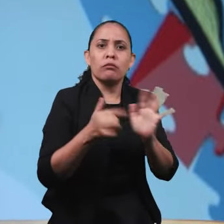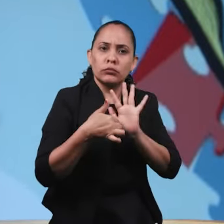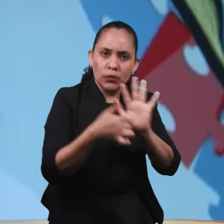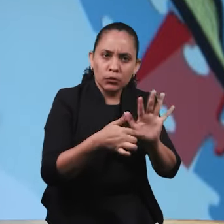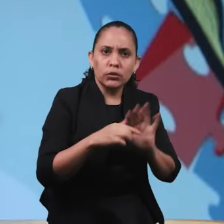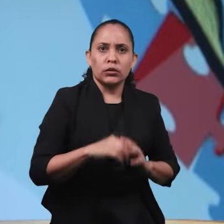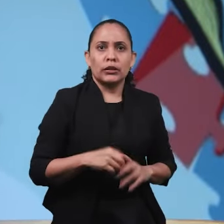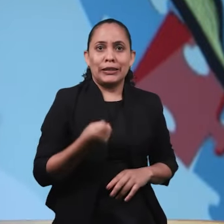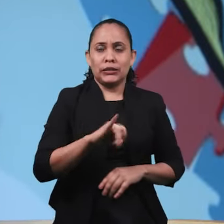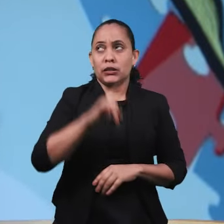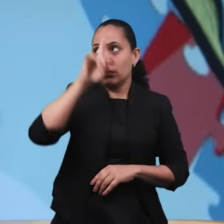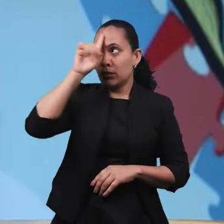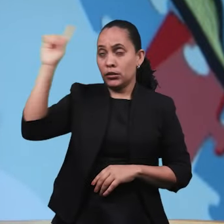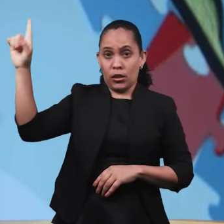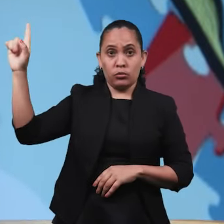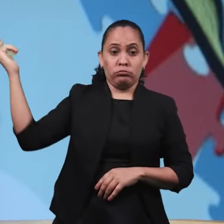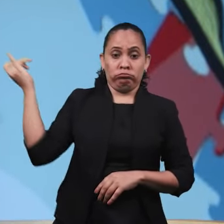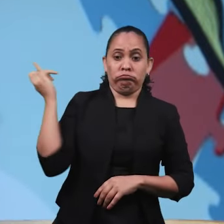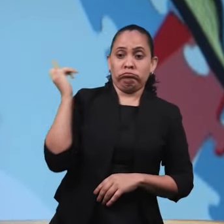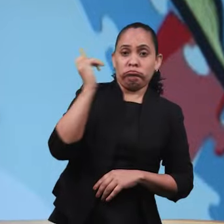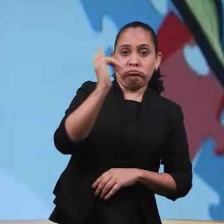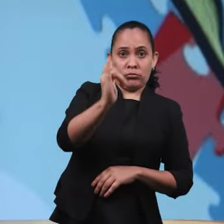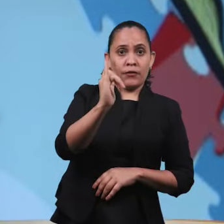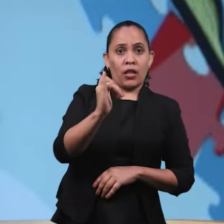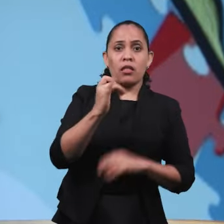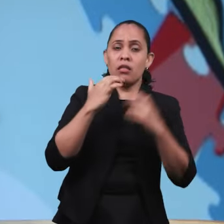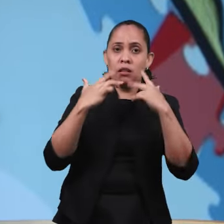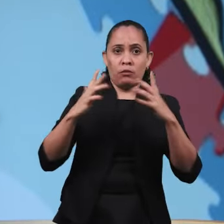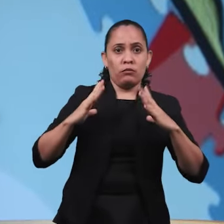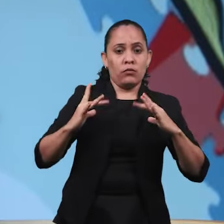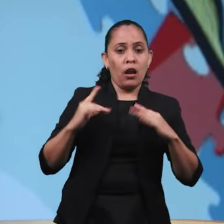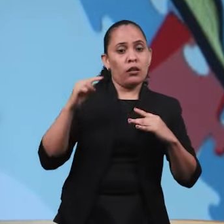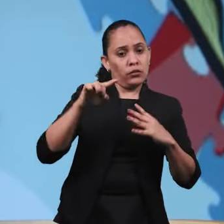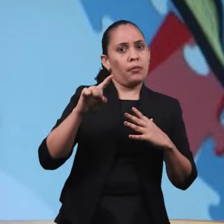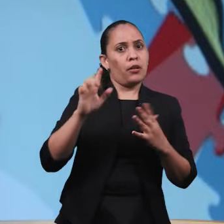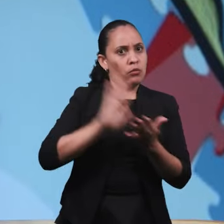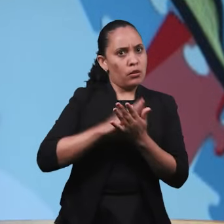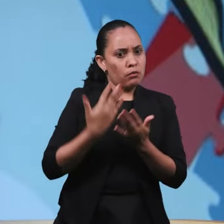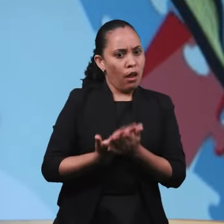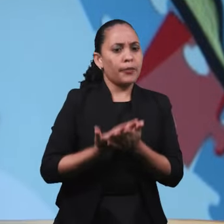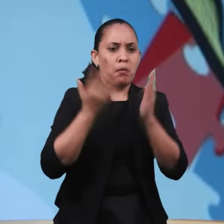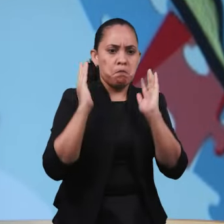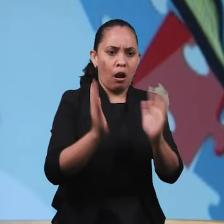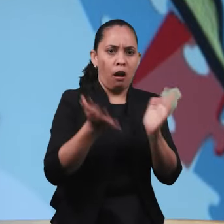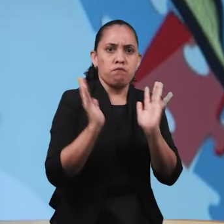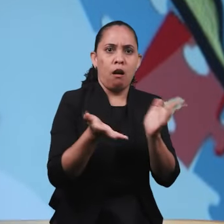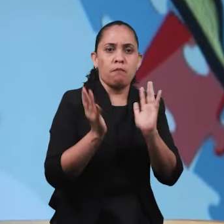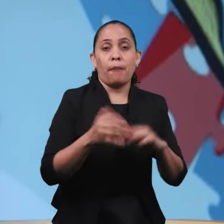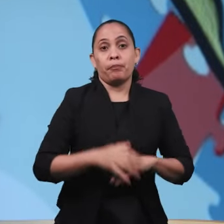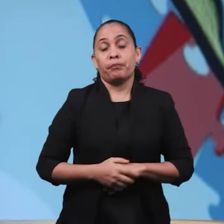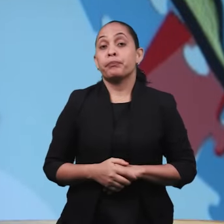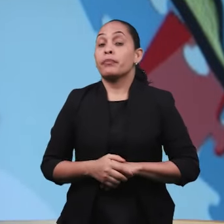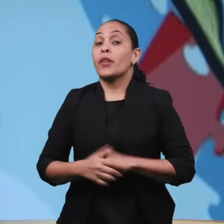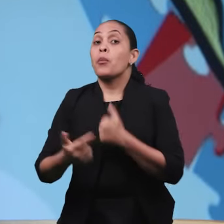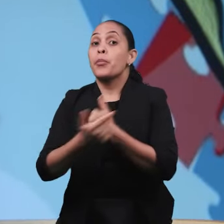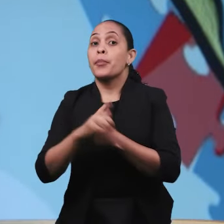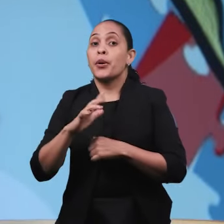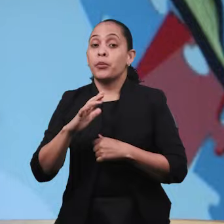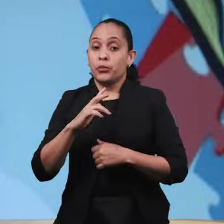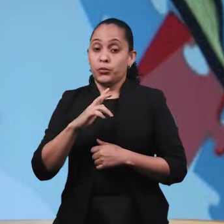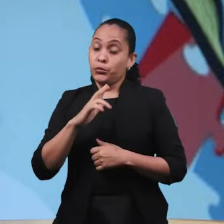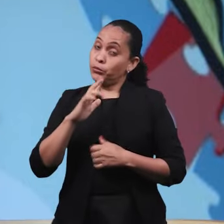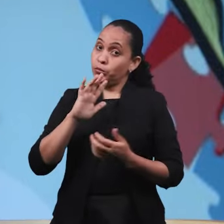ele. Se Deus está falando em profecia, o intérprete está interpretando a profecia para esse surdo. Ou seja, a função do intérprete é fazer com